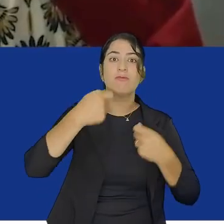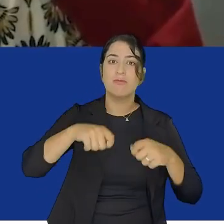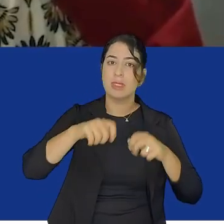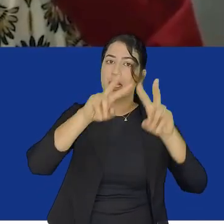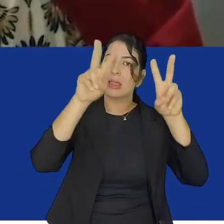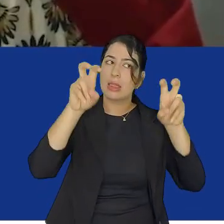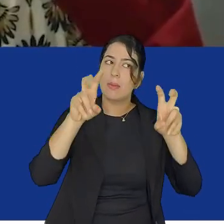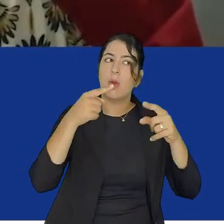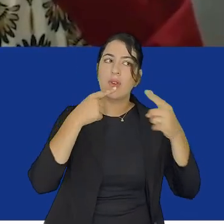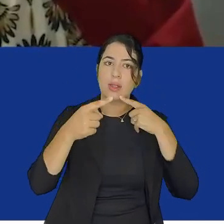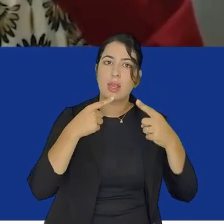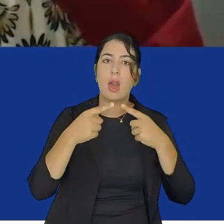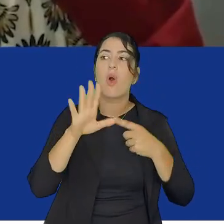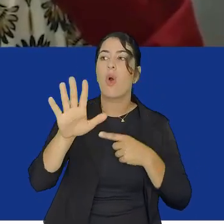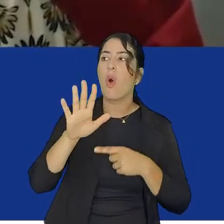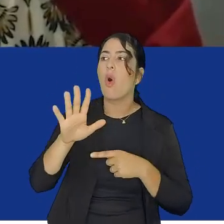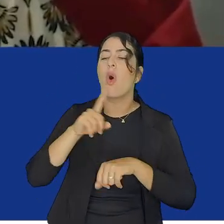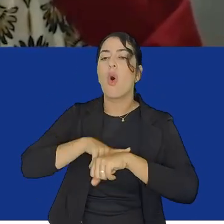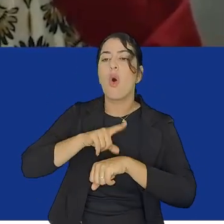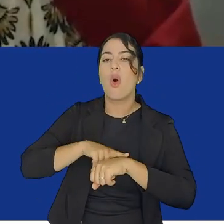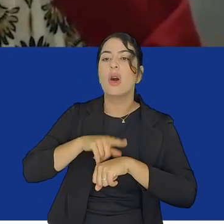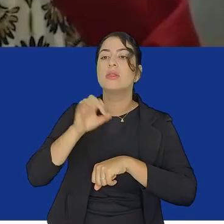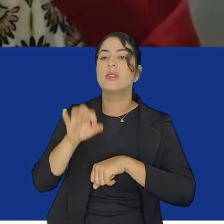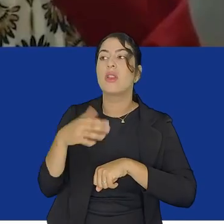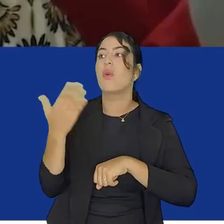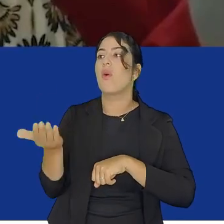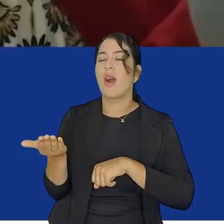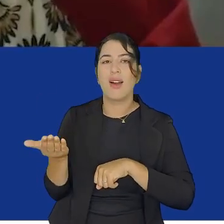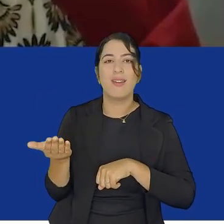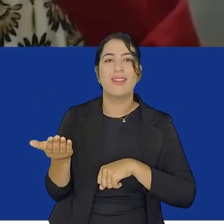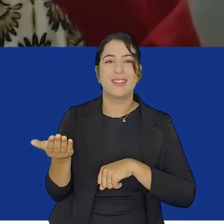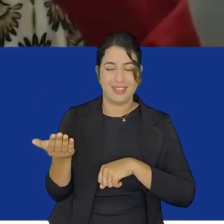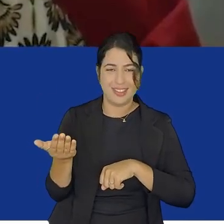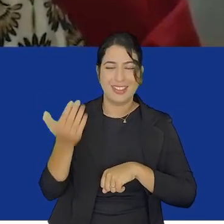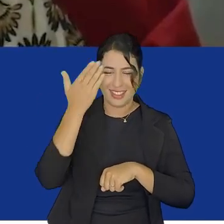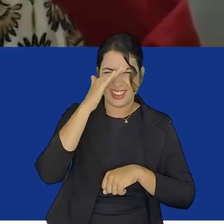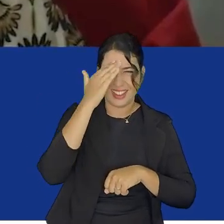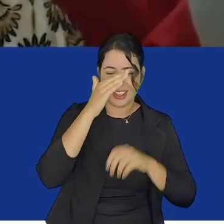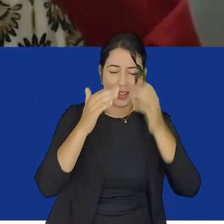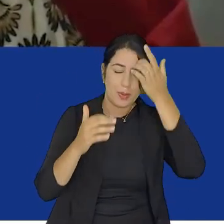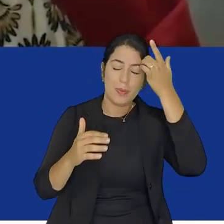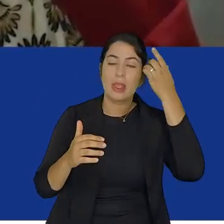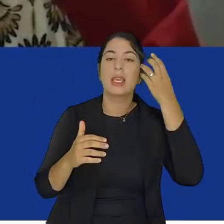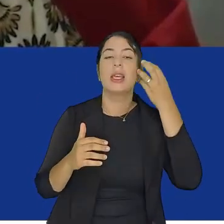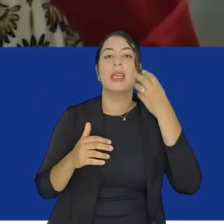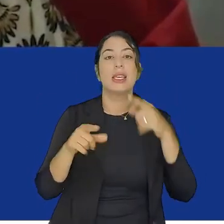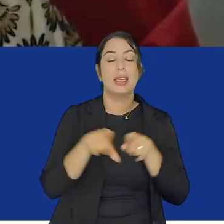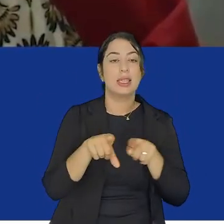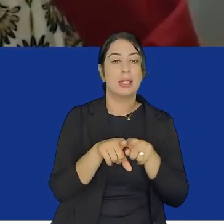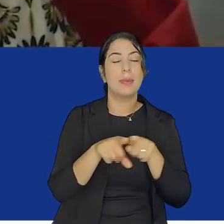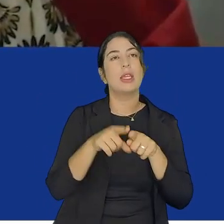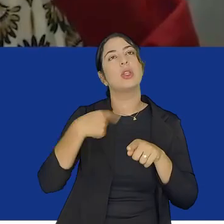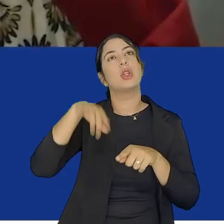mesa para mudar essa cultura. E achar que é sempre a culpa do outro, e esse era o gancho que eu queria fazer com a fala